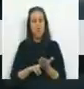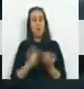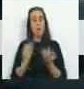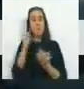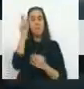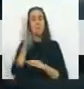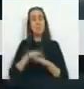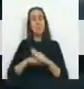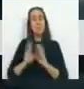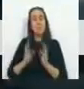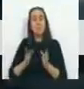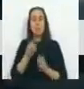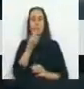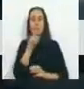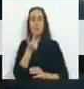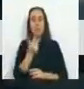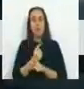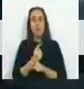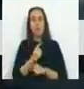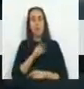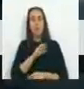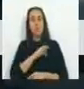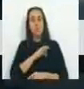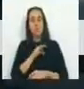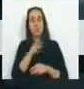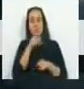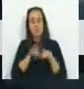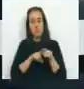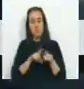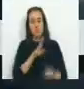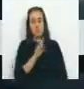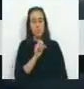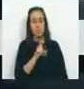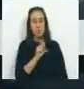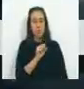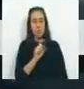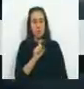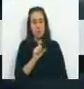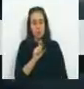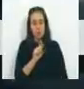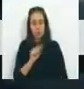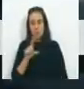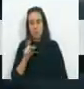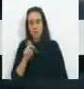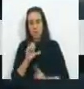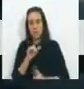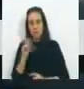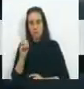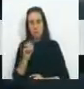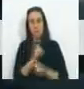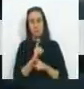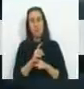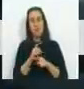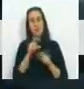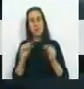fez, e muito bem, depois do Sr. Deputado Jorge Lacão no plenário, no último plenário, ter dito sobre o debate, no debate sobre o Estado da Justiça,